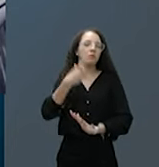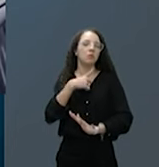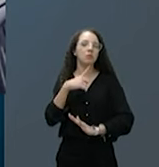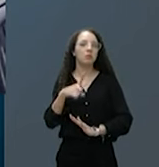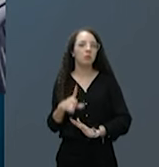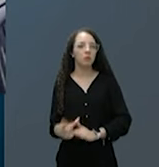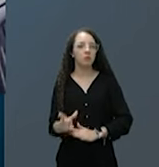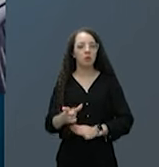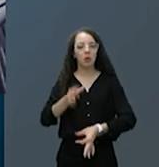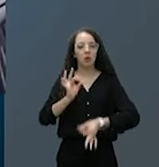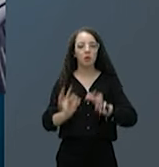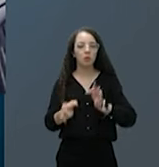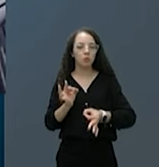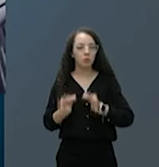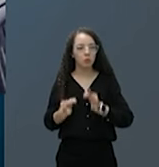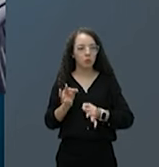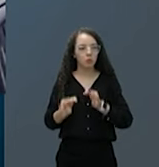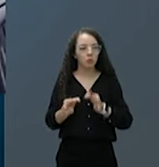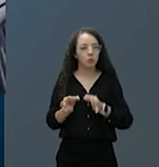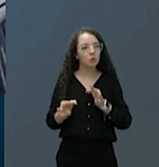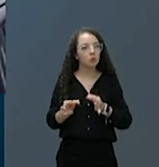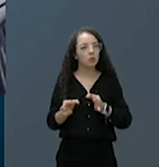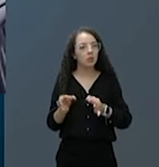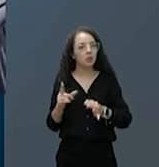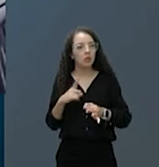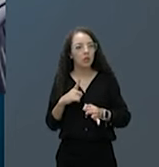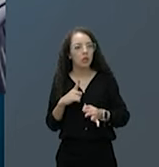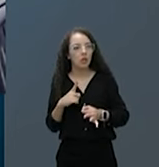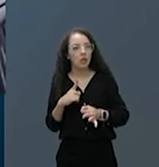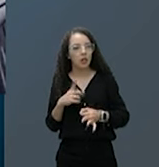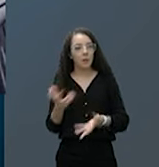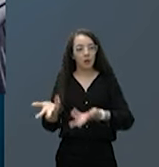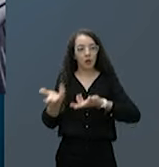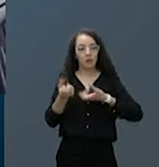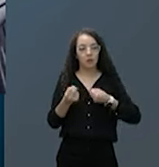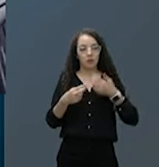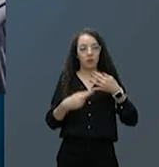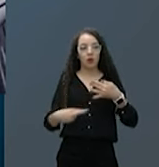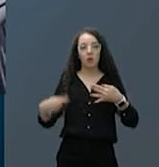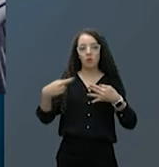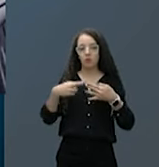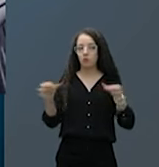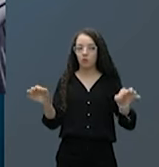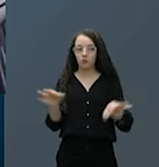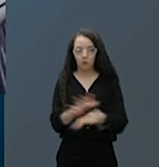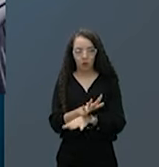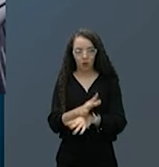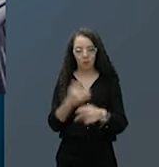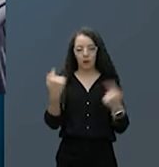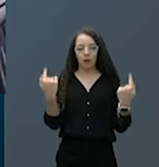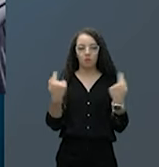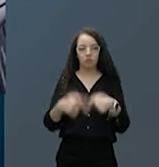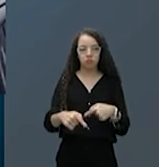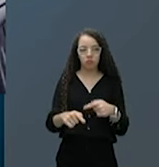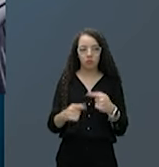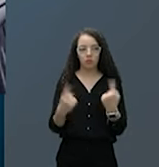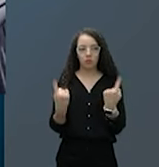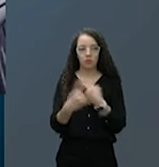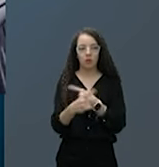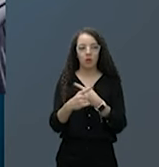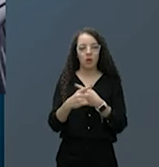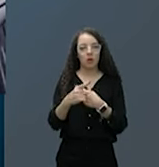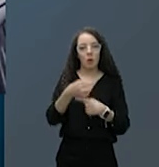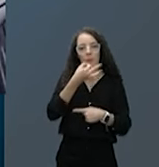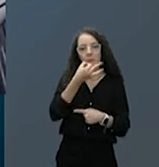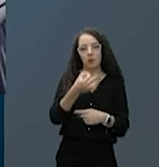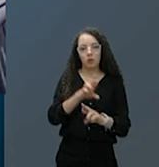litigantes para a admissão do recurso e para sanar a divergência. Conforme indicado na impugnação ao agravo interno,